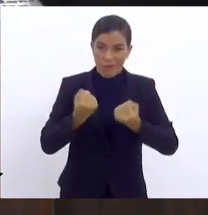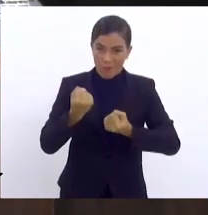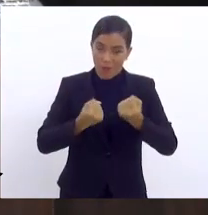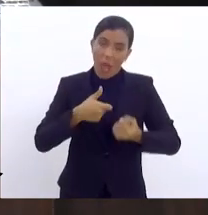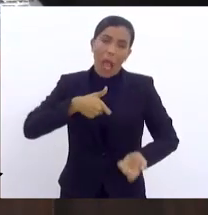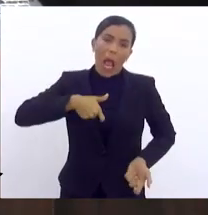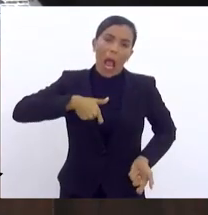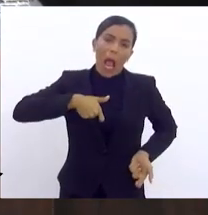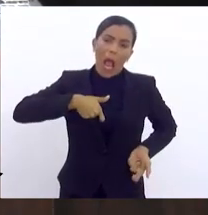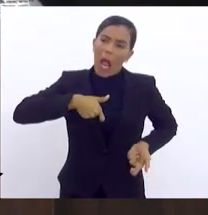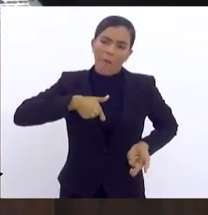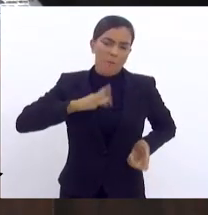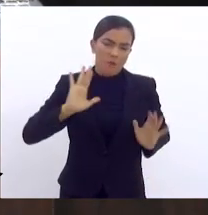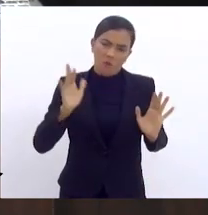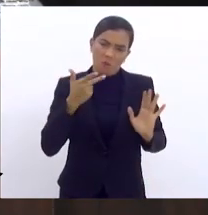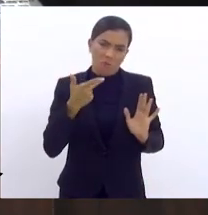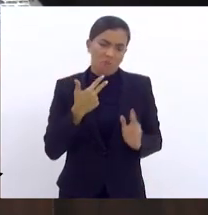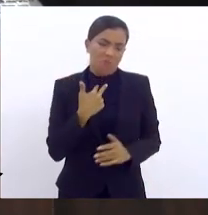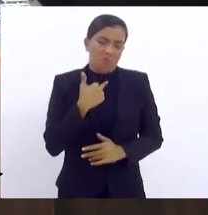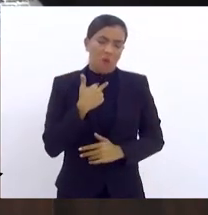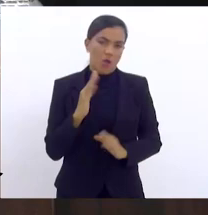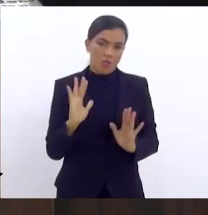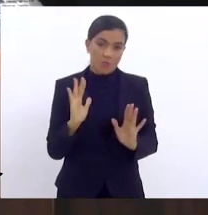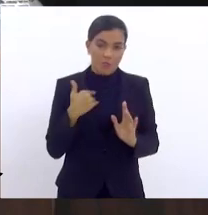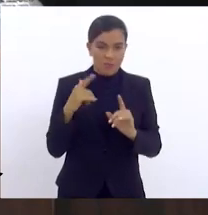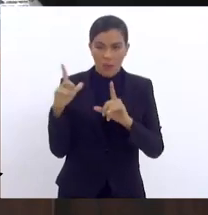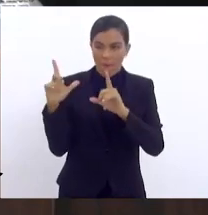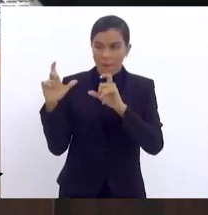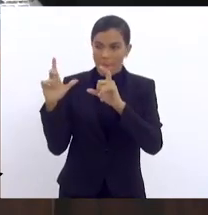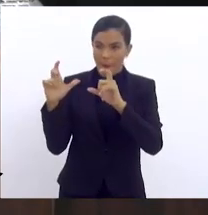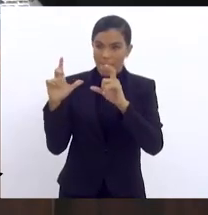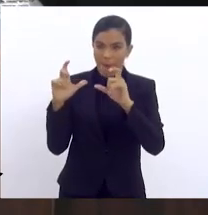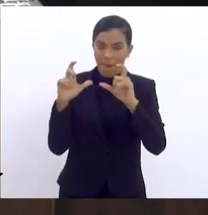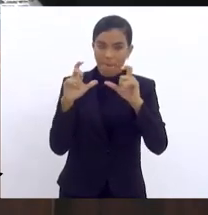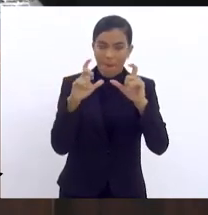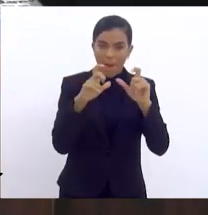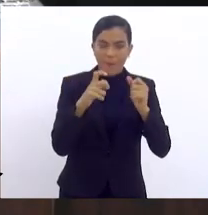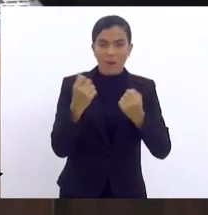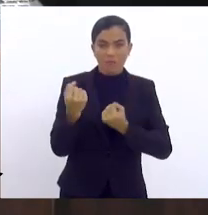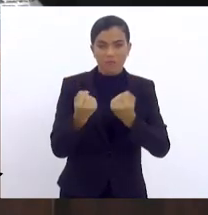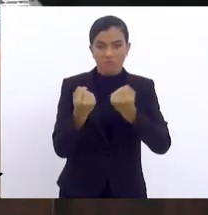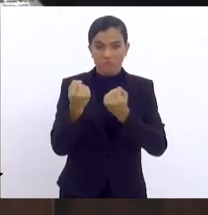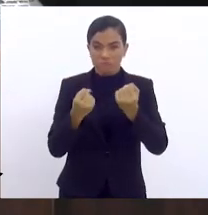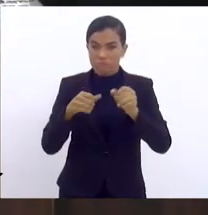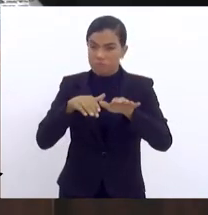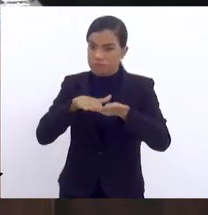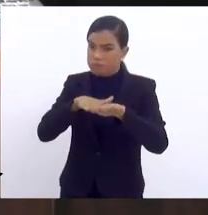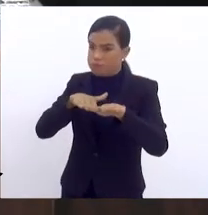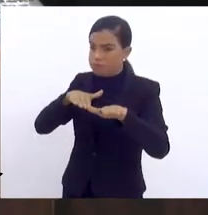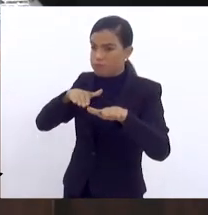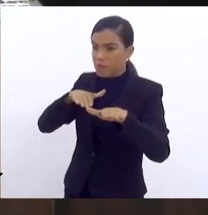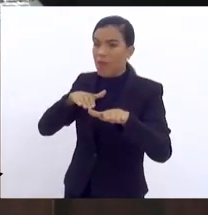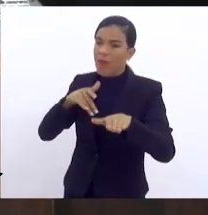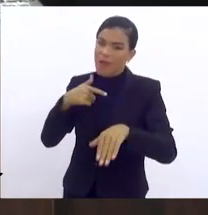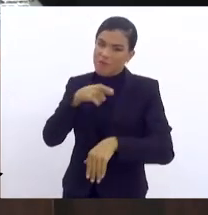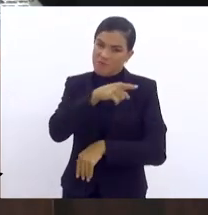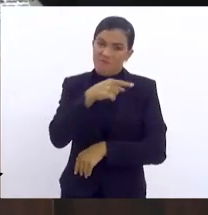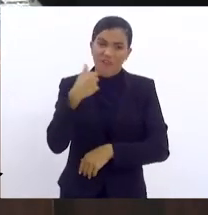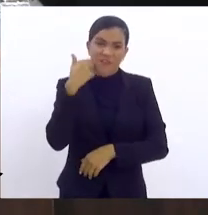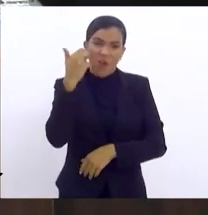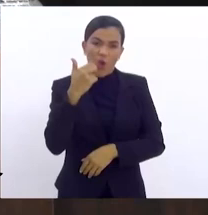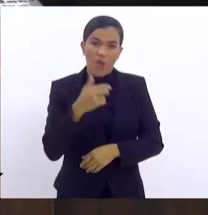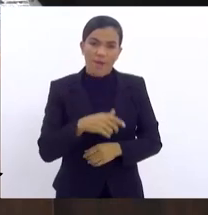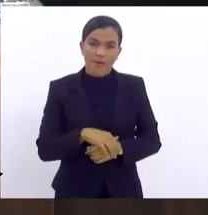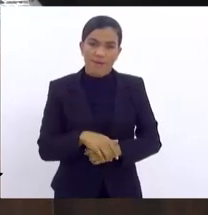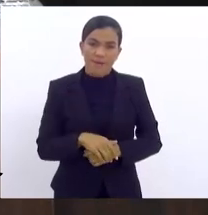armamento eu não posso falar 100%, mas se eu sair fotografando as viaturas eu vou fazer o Coronel Henrique para essa vergonha